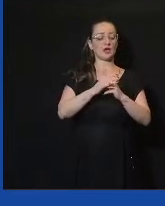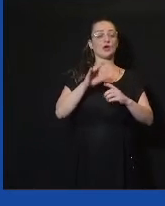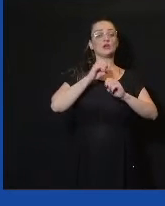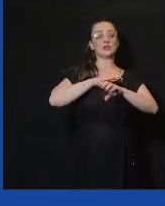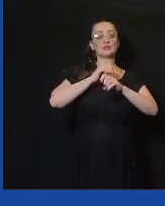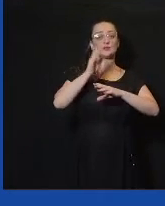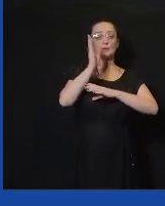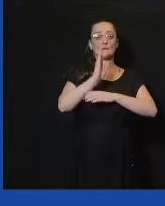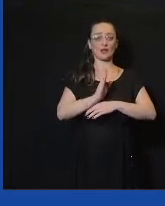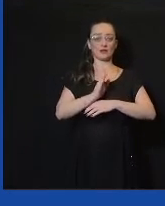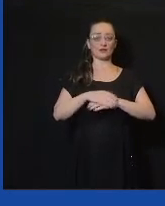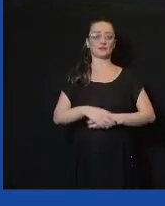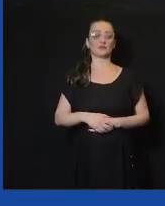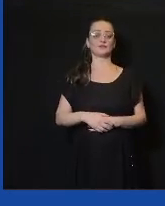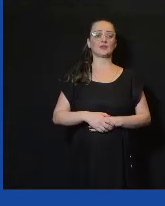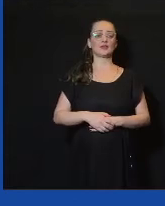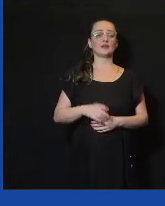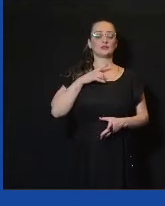emendar num ponto que